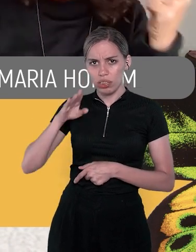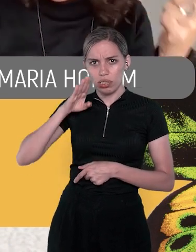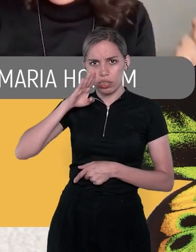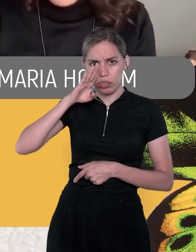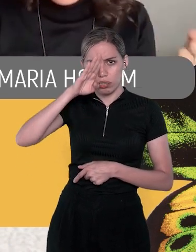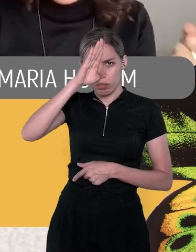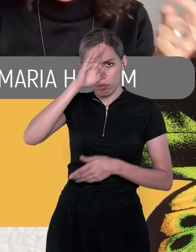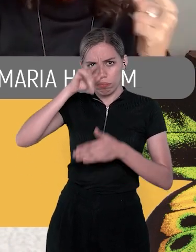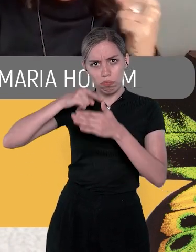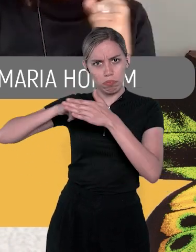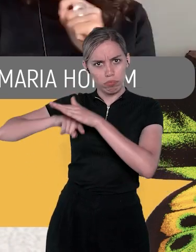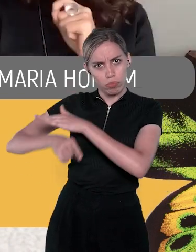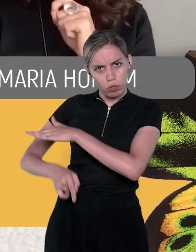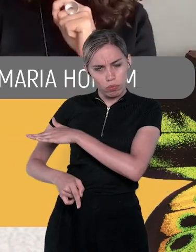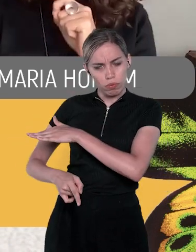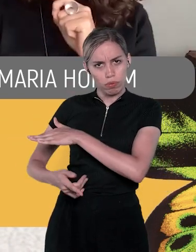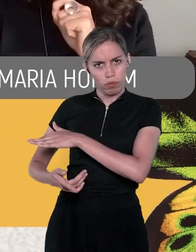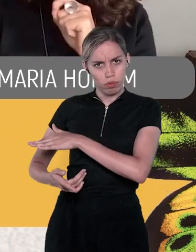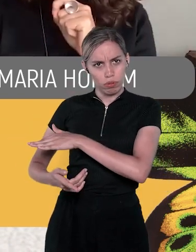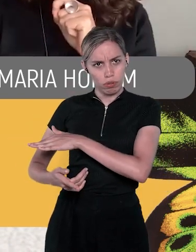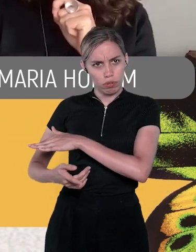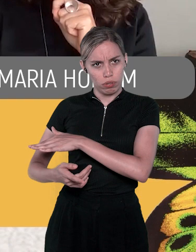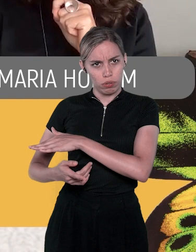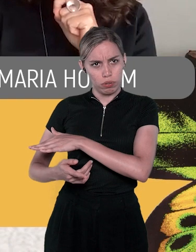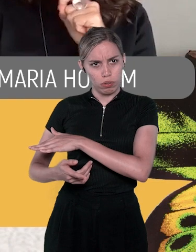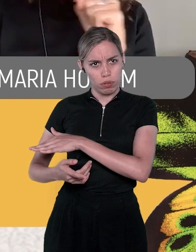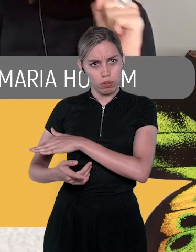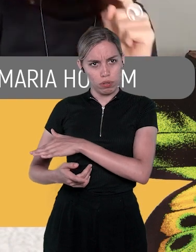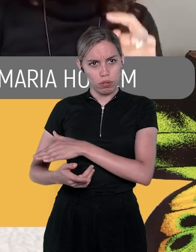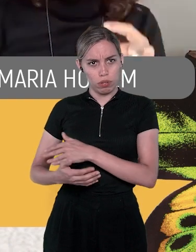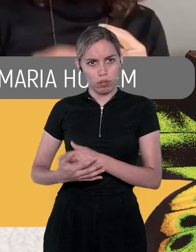é bolsonarista raiz.